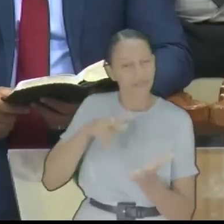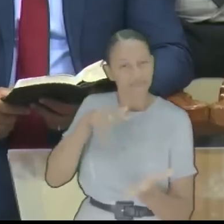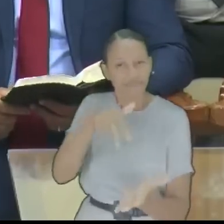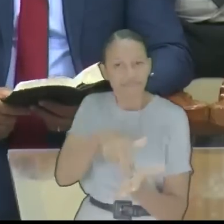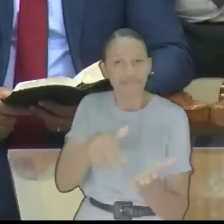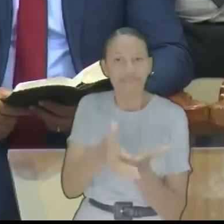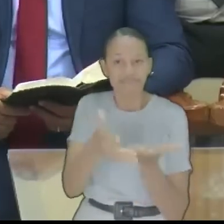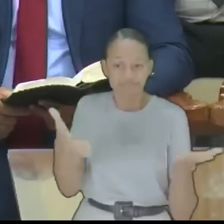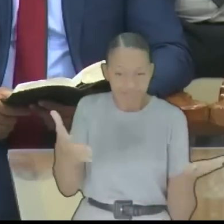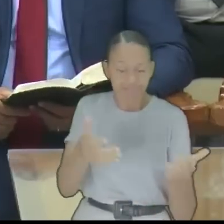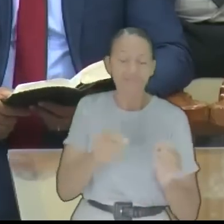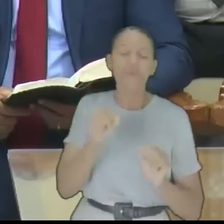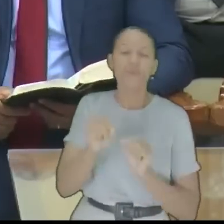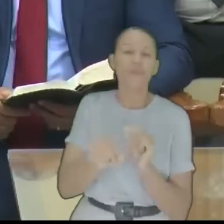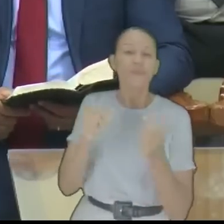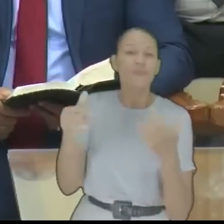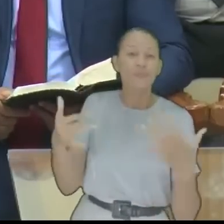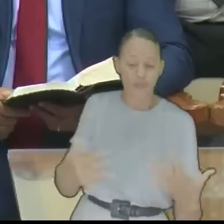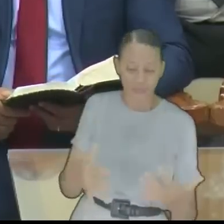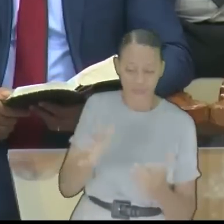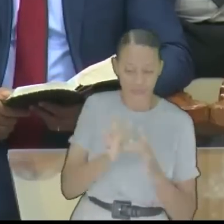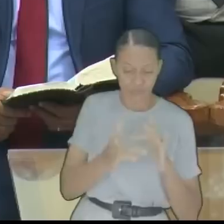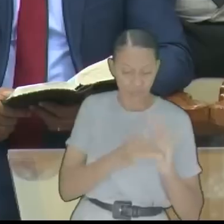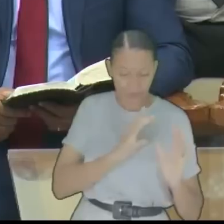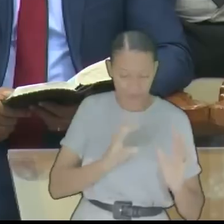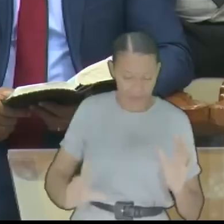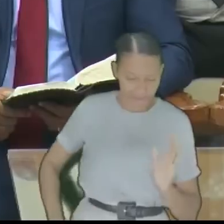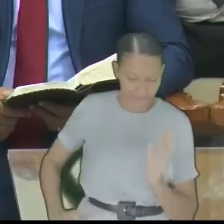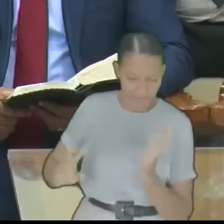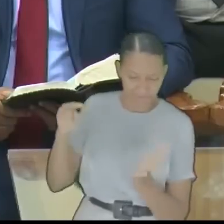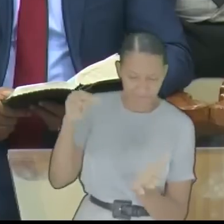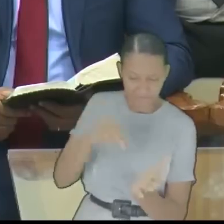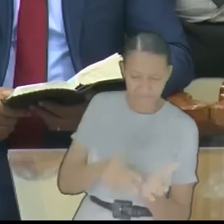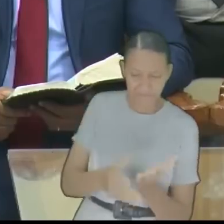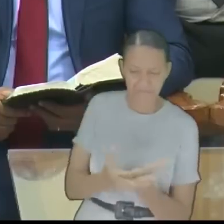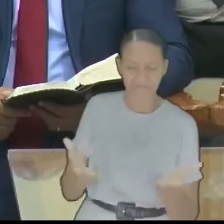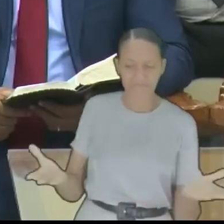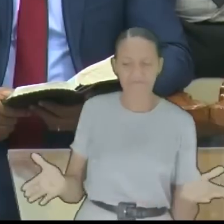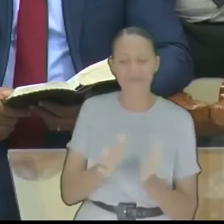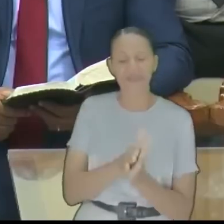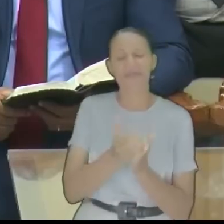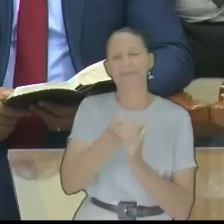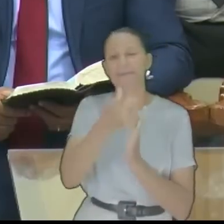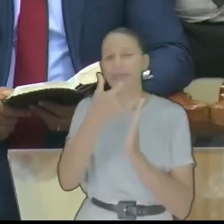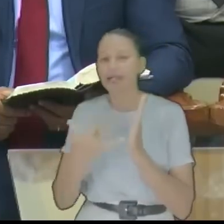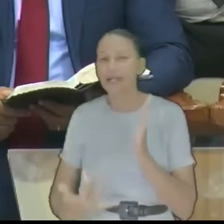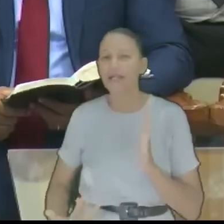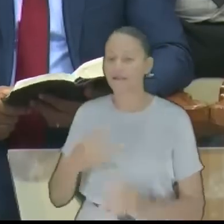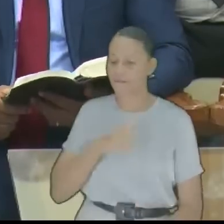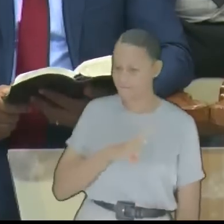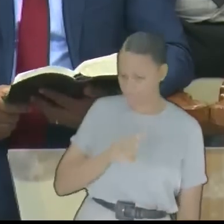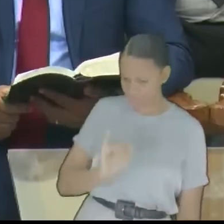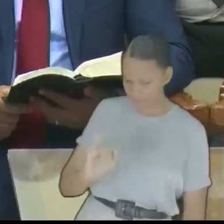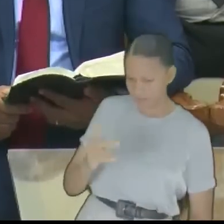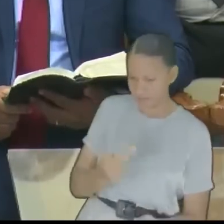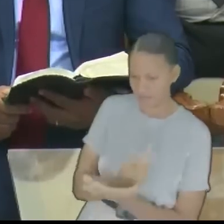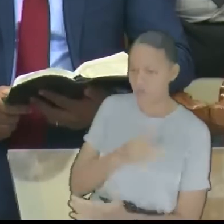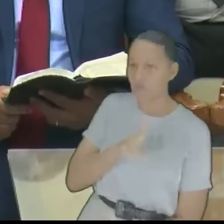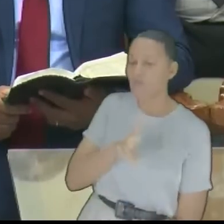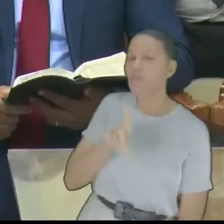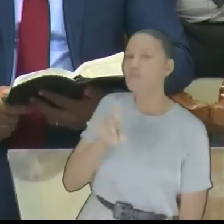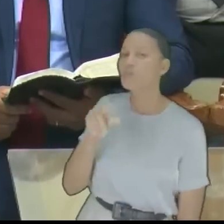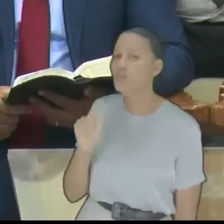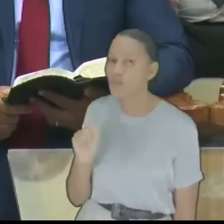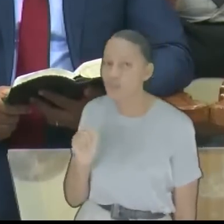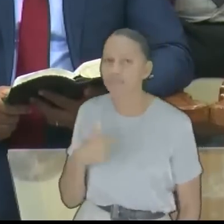diz que o Cristo viria. E a Bíblia diz, e há de ser que naquele dia. Eu